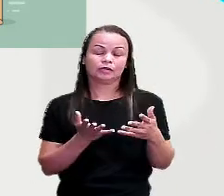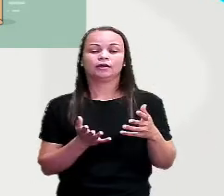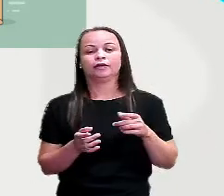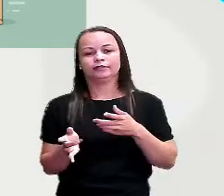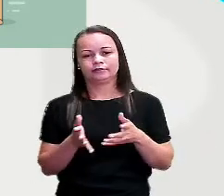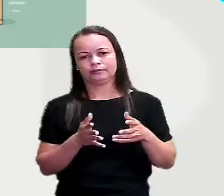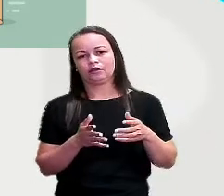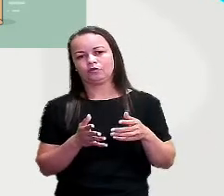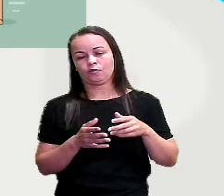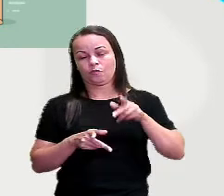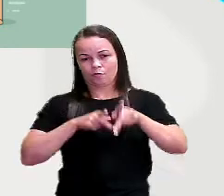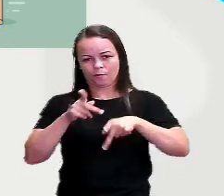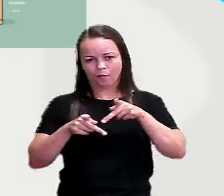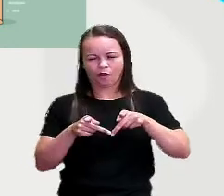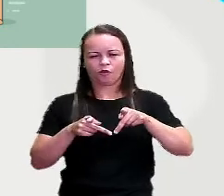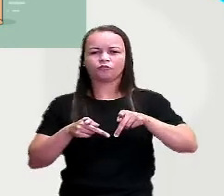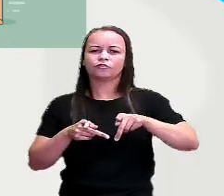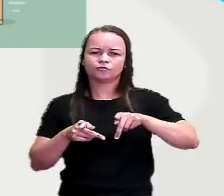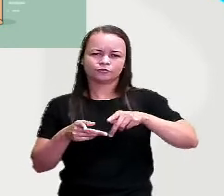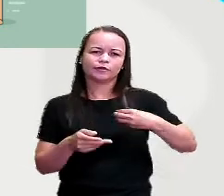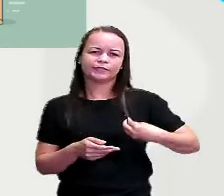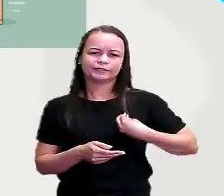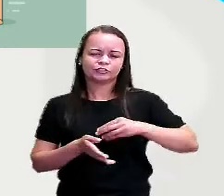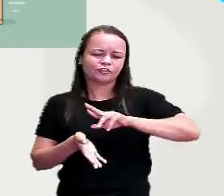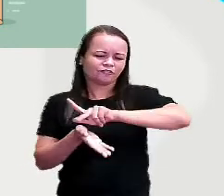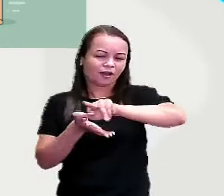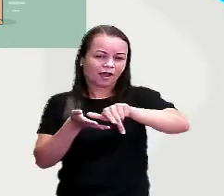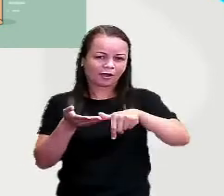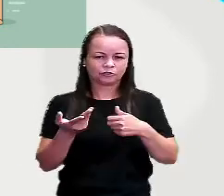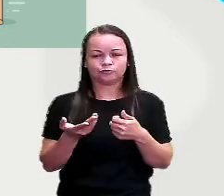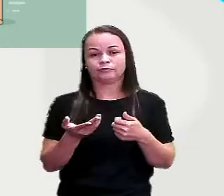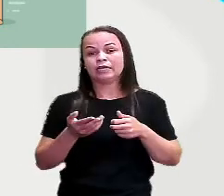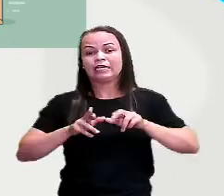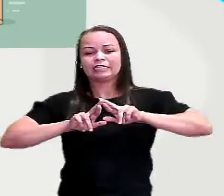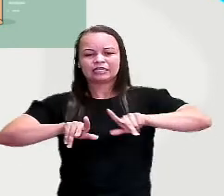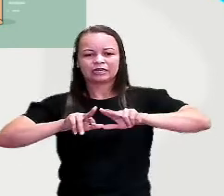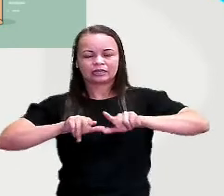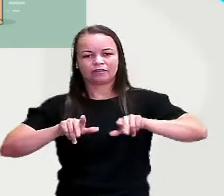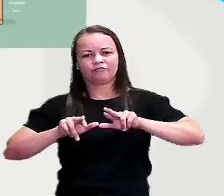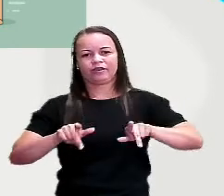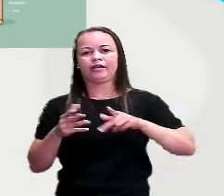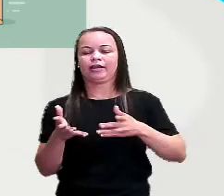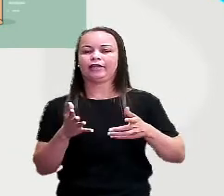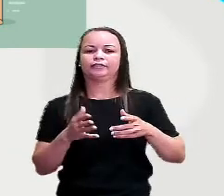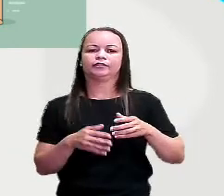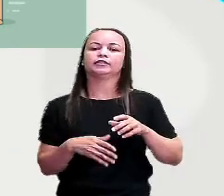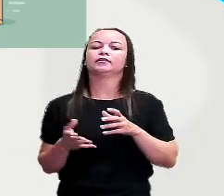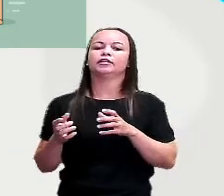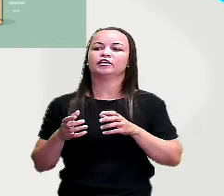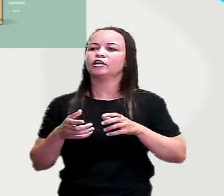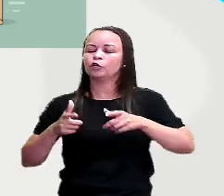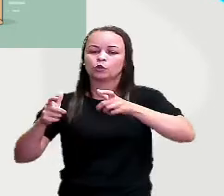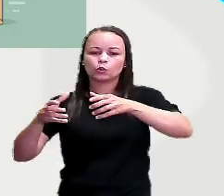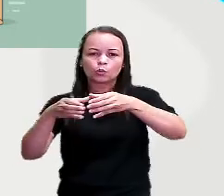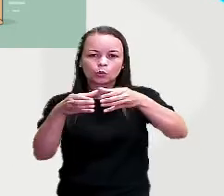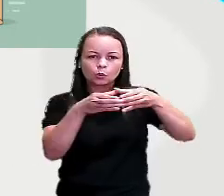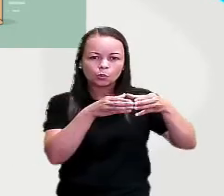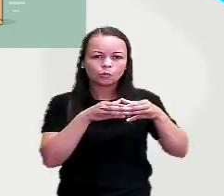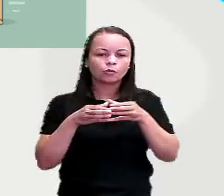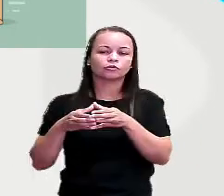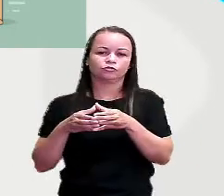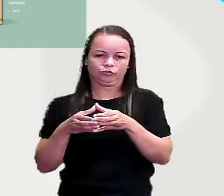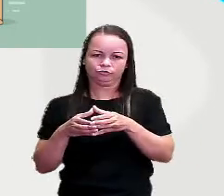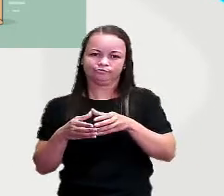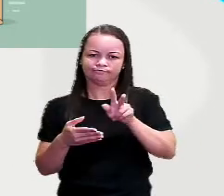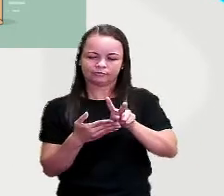vários tipos de povos indígenas. Eles vivem de diferentes denominações. Então, quando os portugueses chegaram aqui, eles